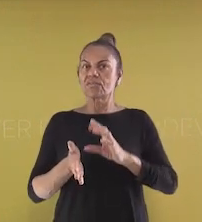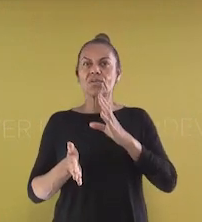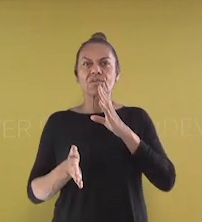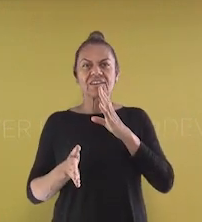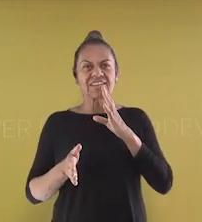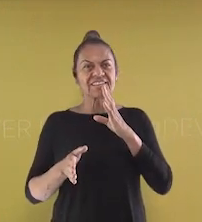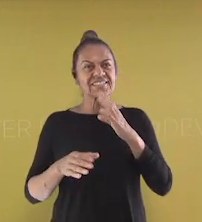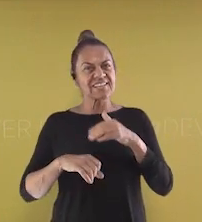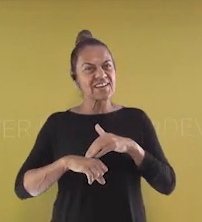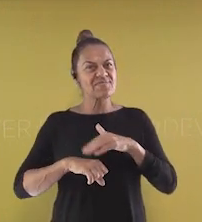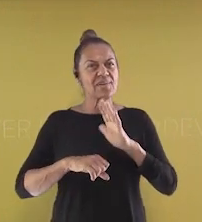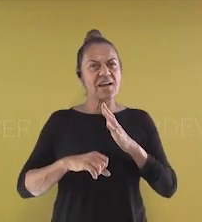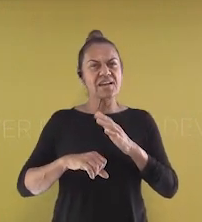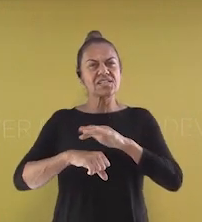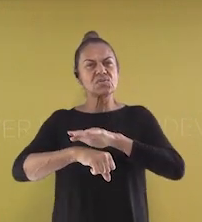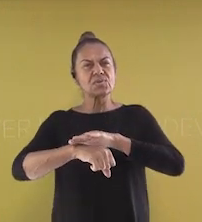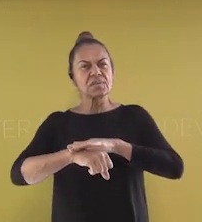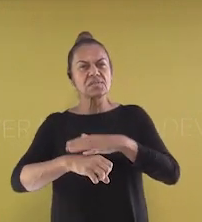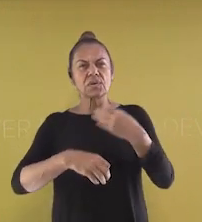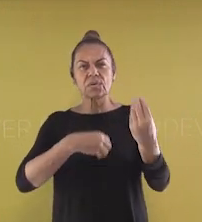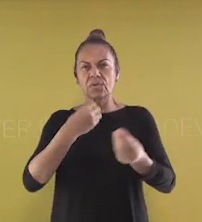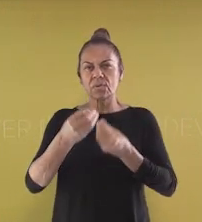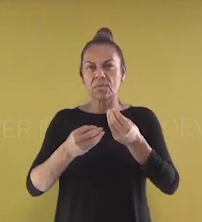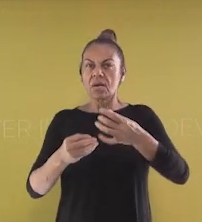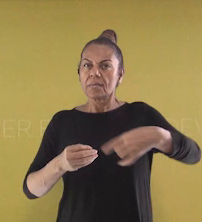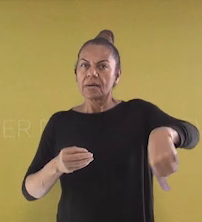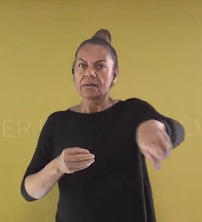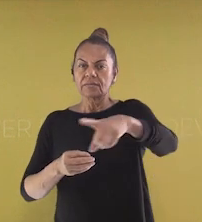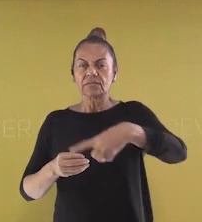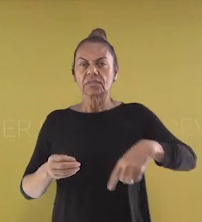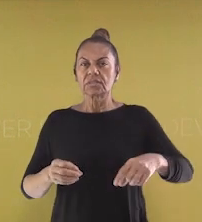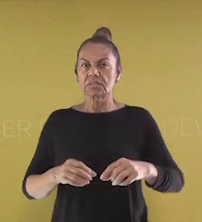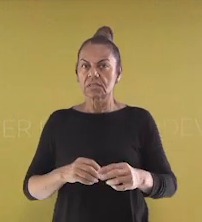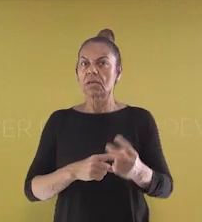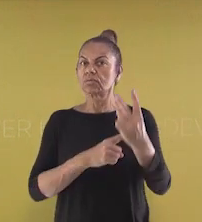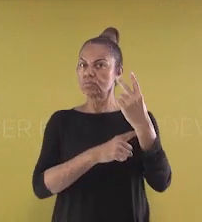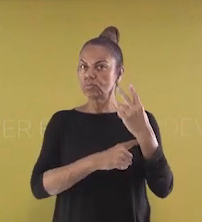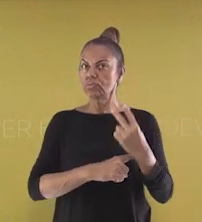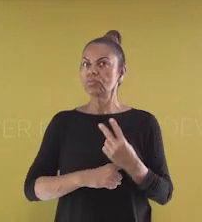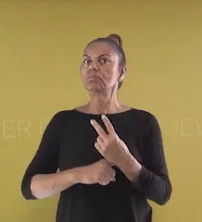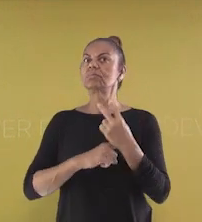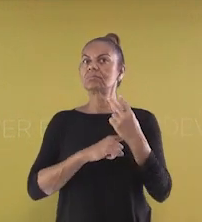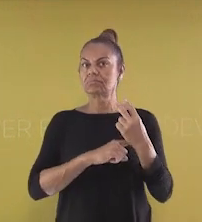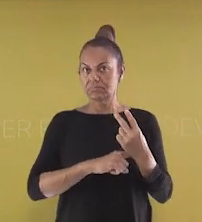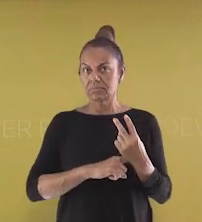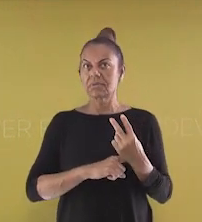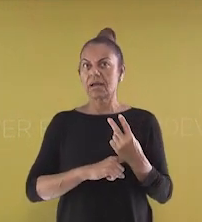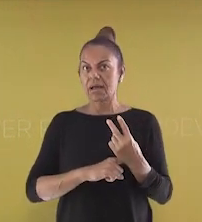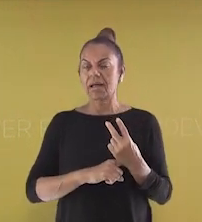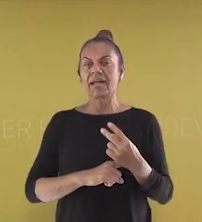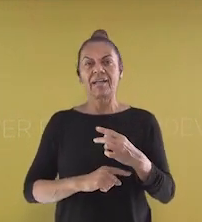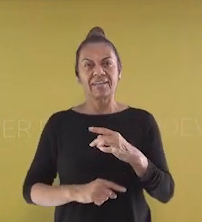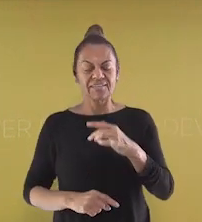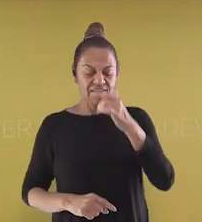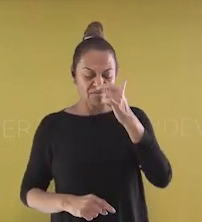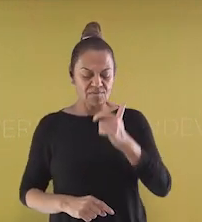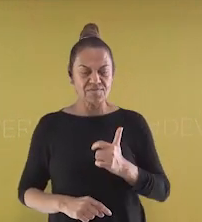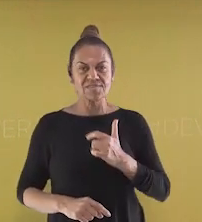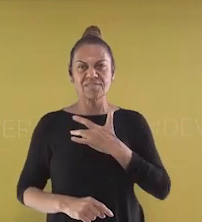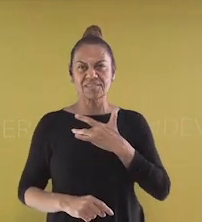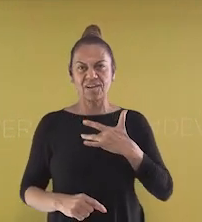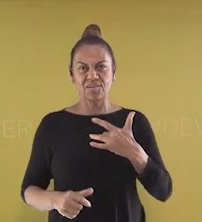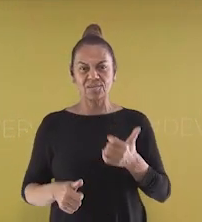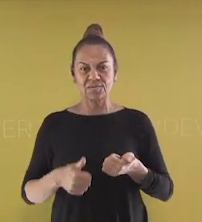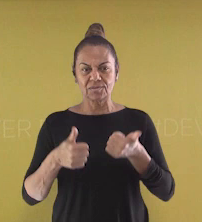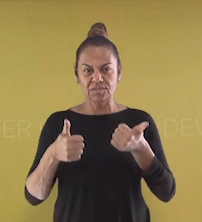exames preventivos, vamos conhecer um pouquinho mais sobre essas doenças, para que você aí possa se cuidar